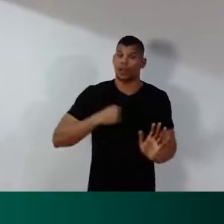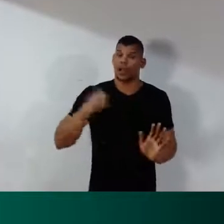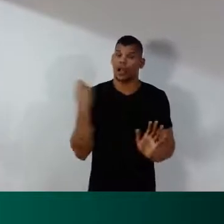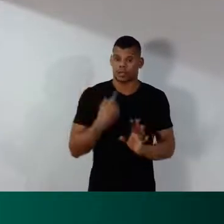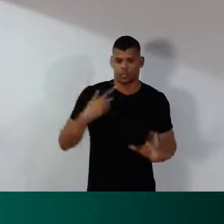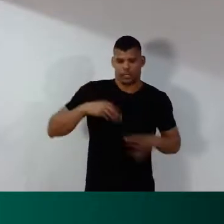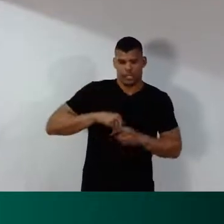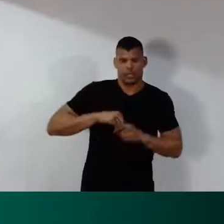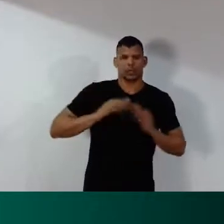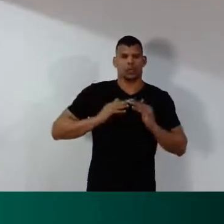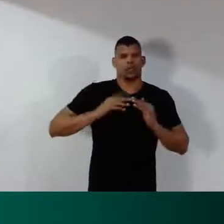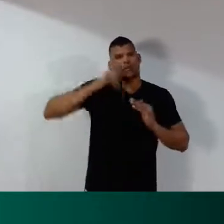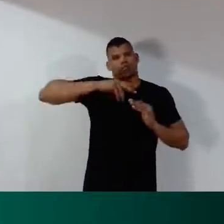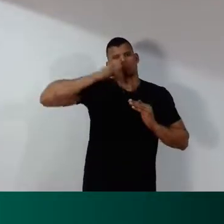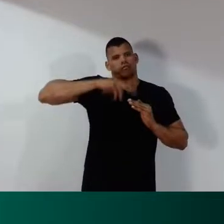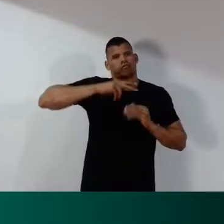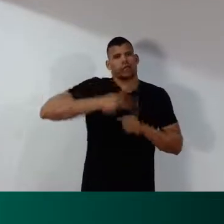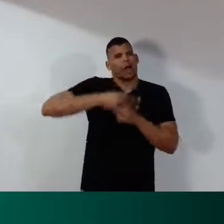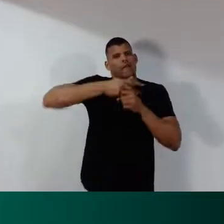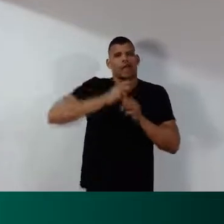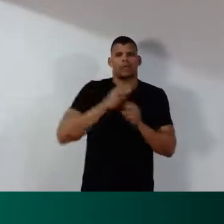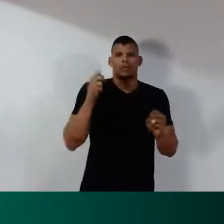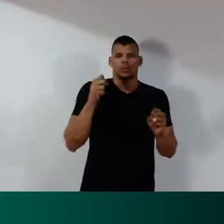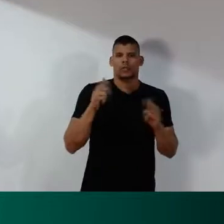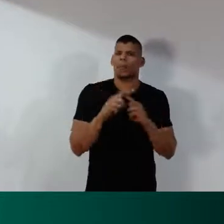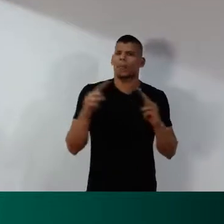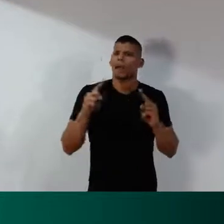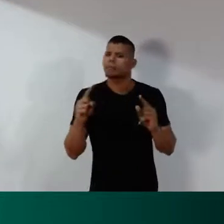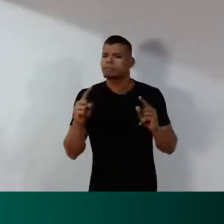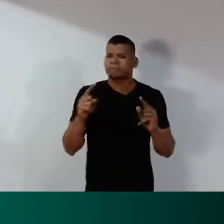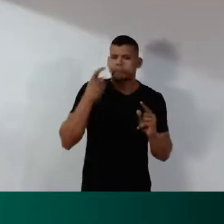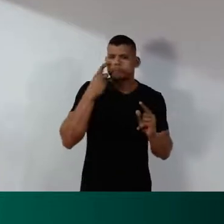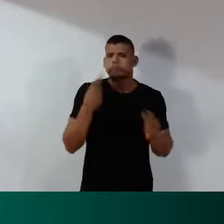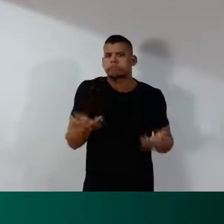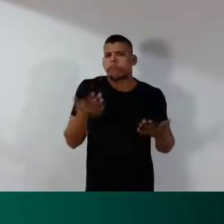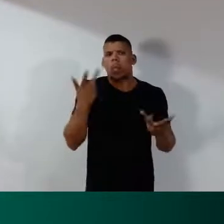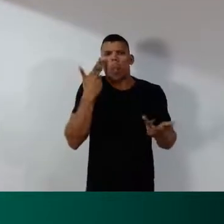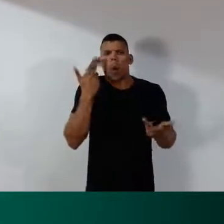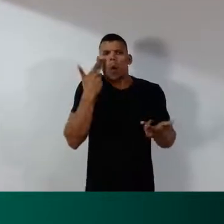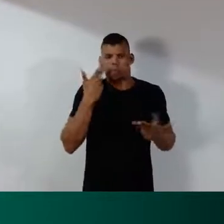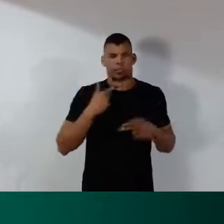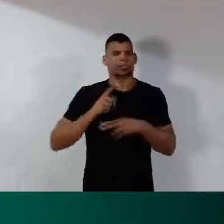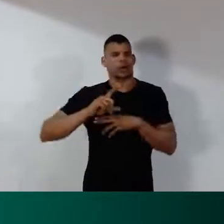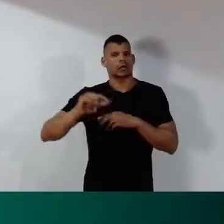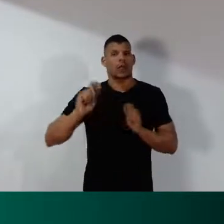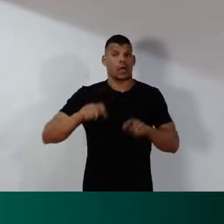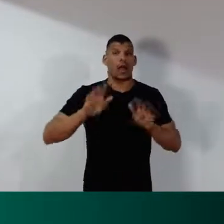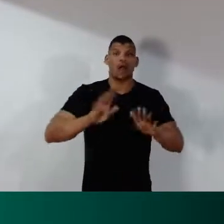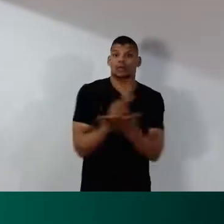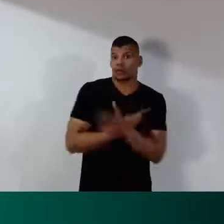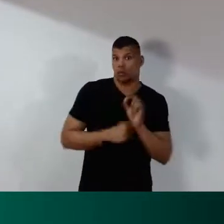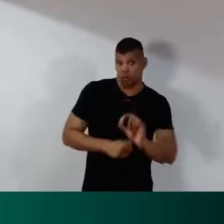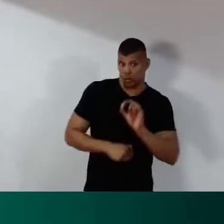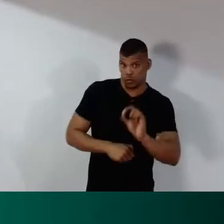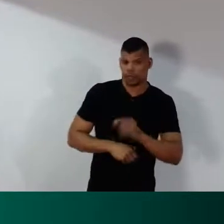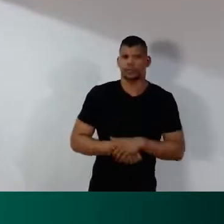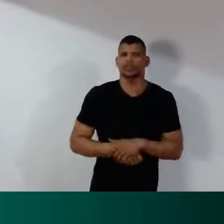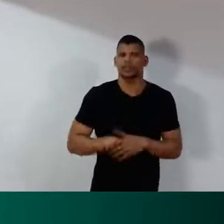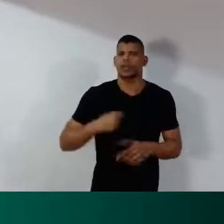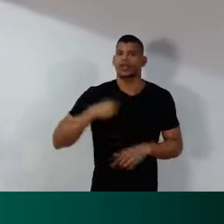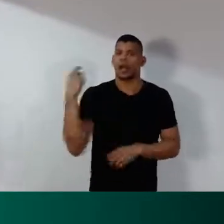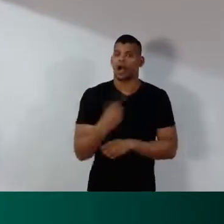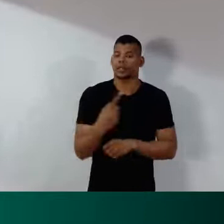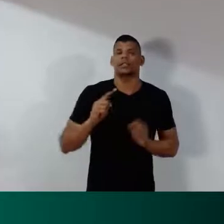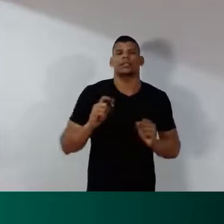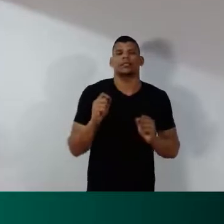a gente não sai de casa não dava passar aí para gravar e eu lembro que esse conteúdo a gente parou de criar justamente por que assaltaram Nossa câmera no Mangue